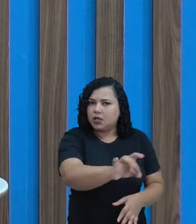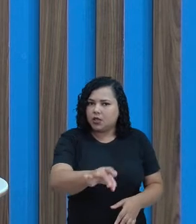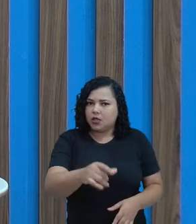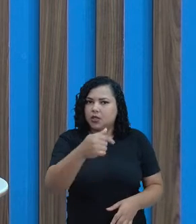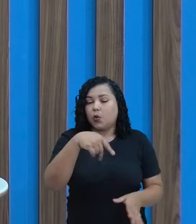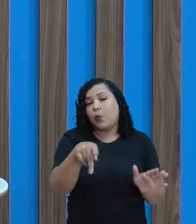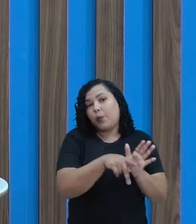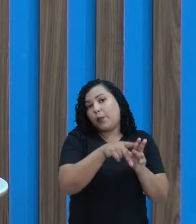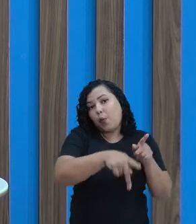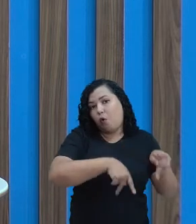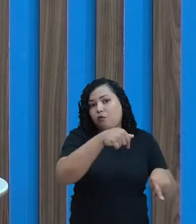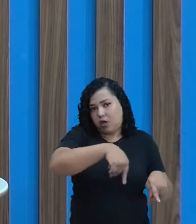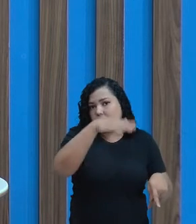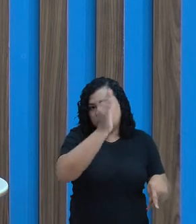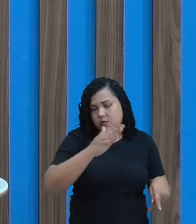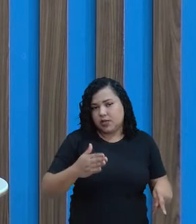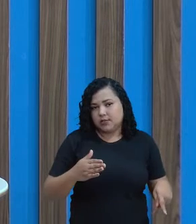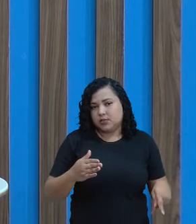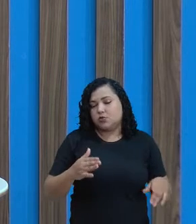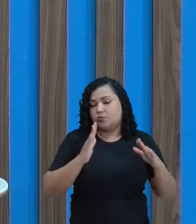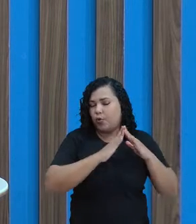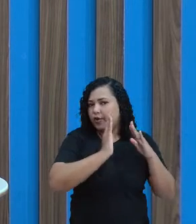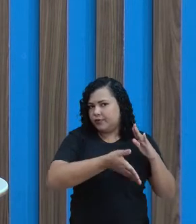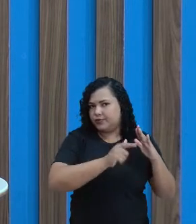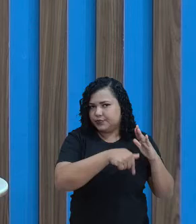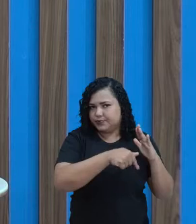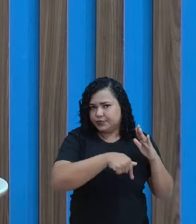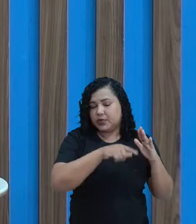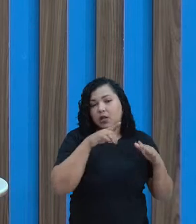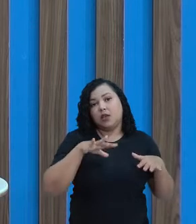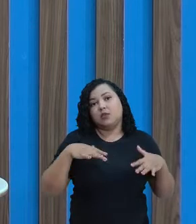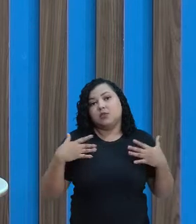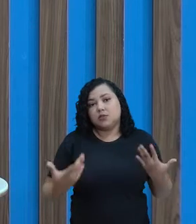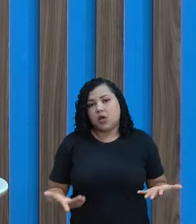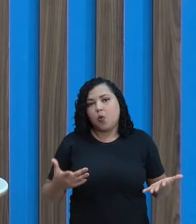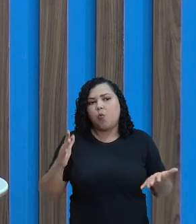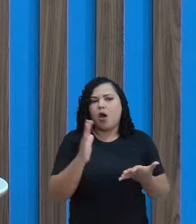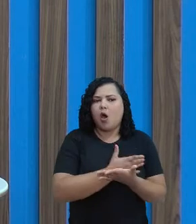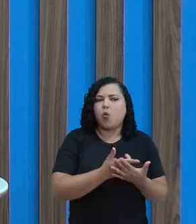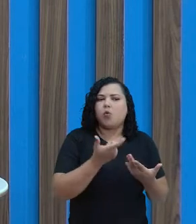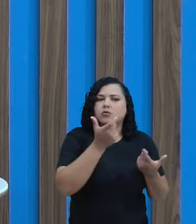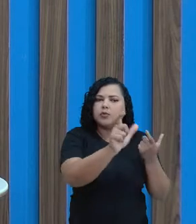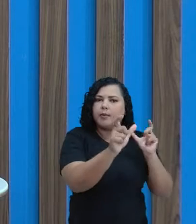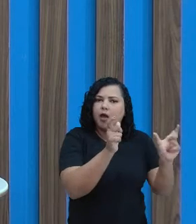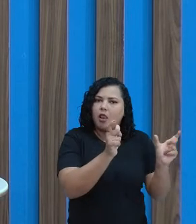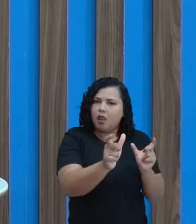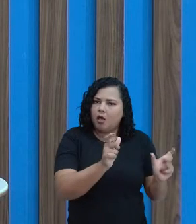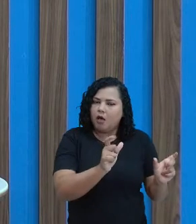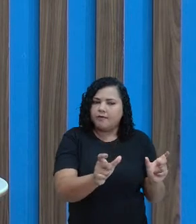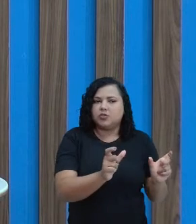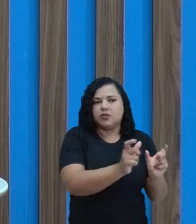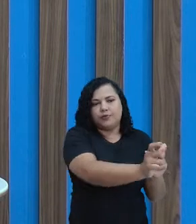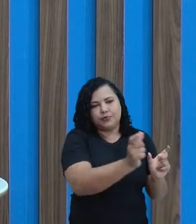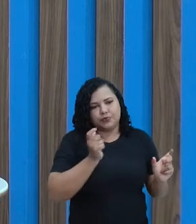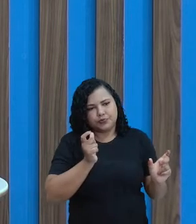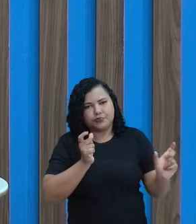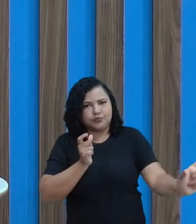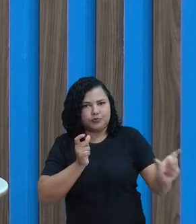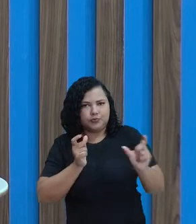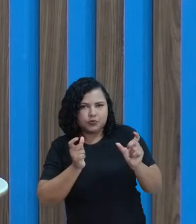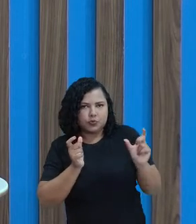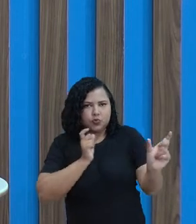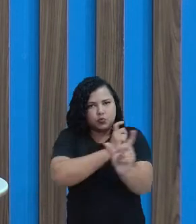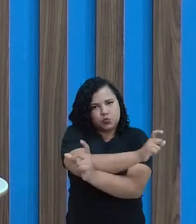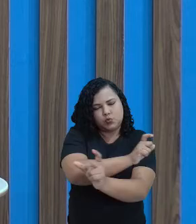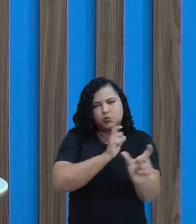pertenciam aos nativos que aqui moravam no Brasil. Então, consequentemente, algumas palavras foram importadas desses outros idiomas, do tupi,